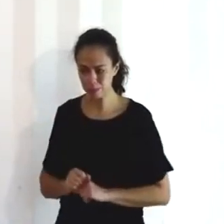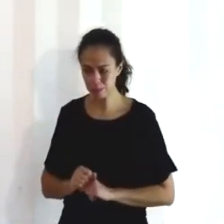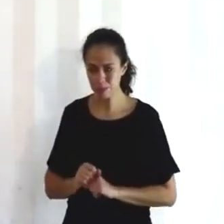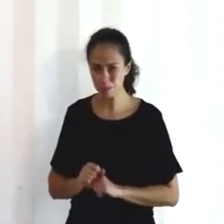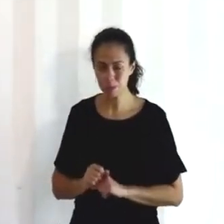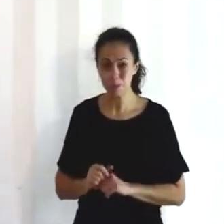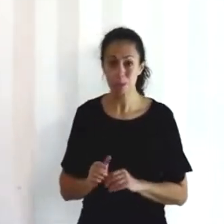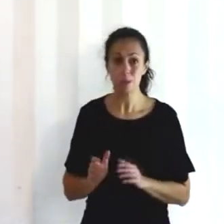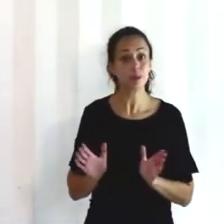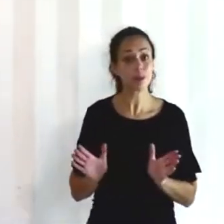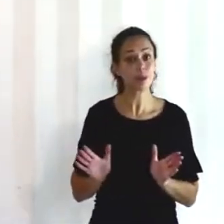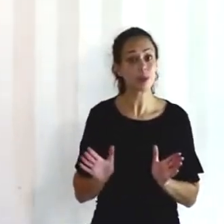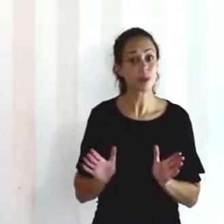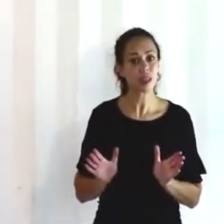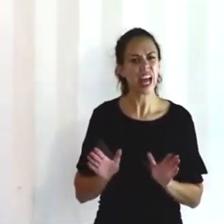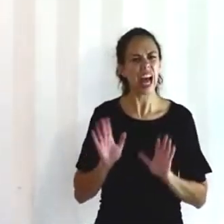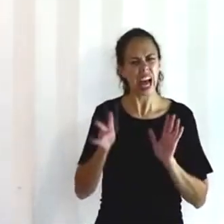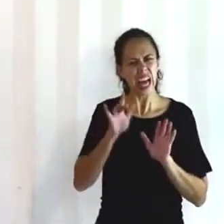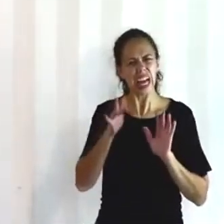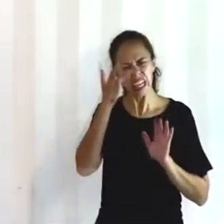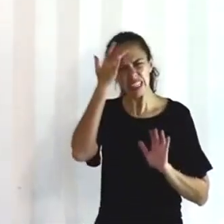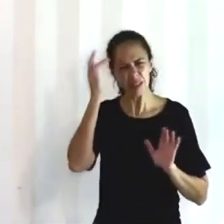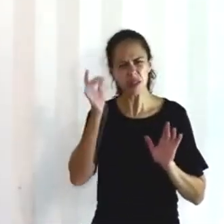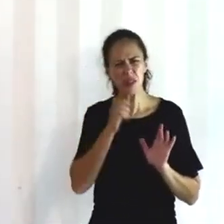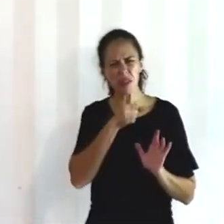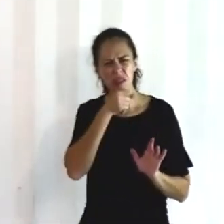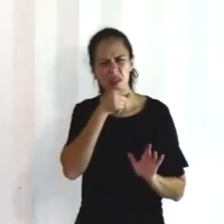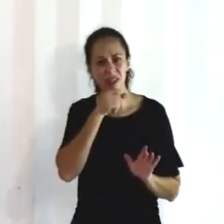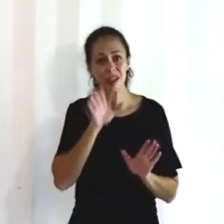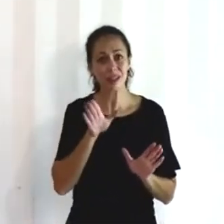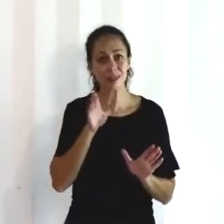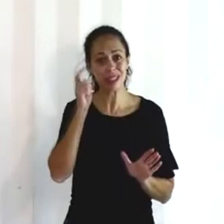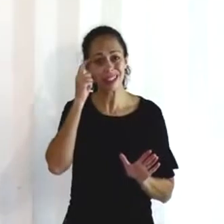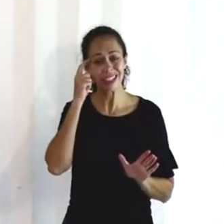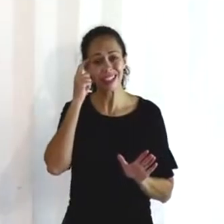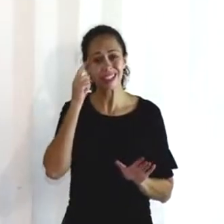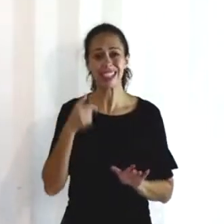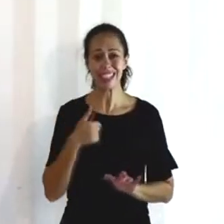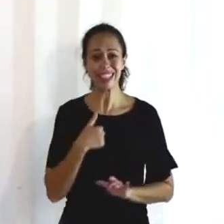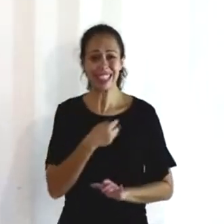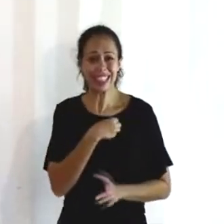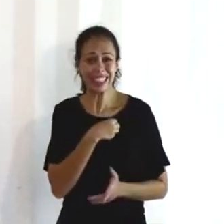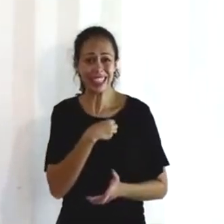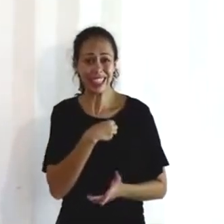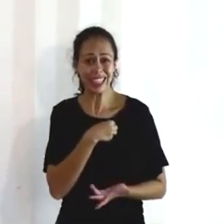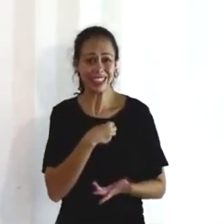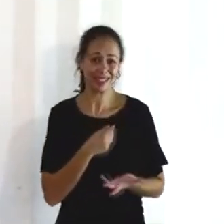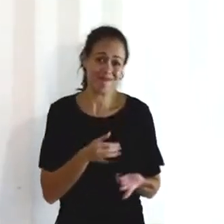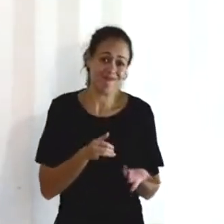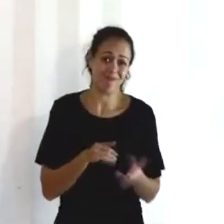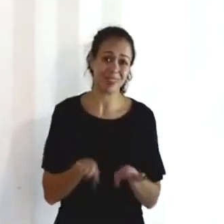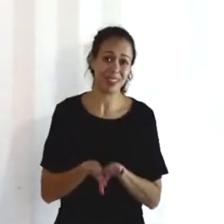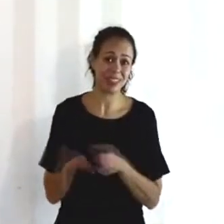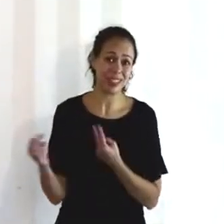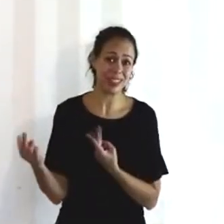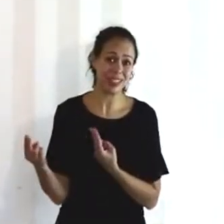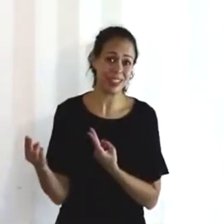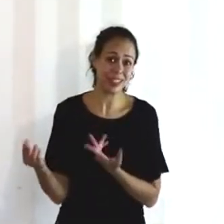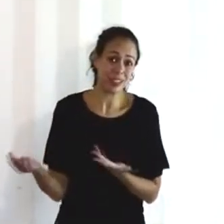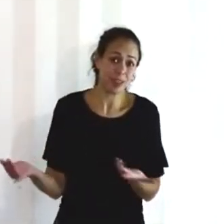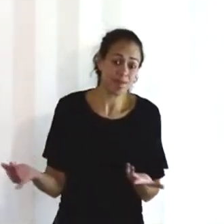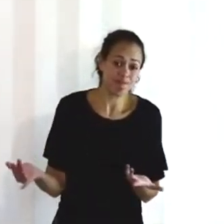dívida. Mas eles, ao entender, a palavra não mostra, o texto não diz, mas de certa forma eles foram tomados de